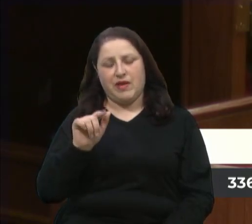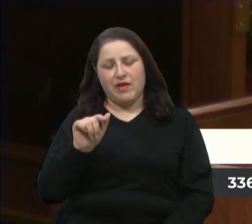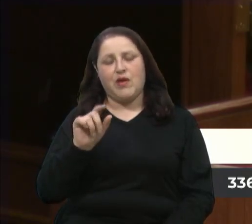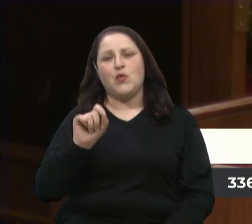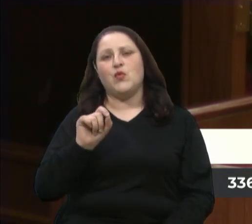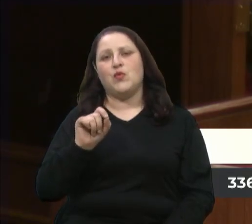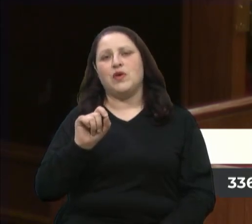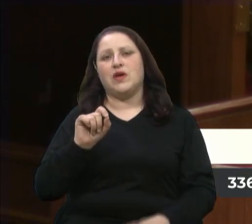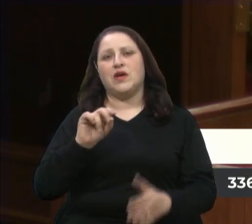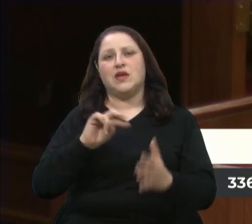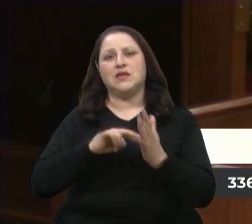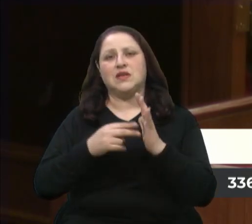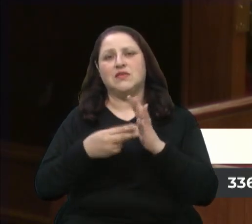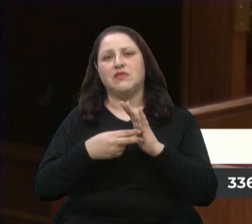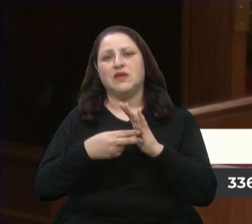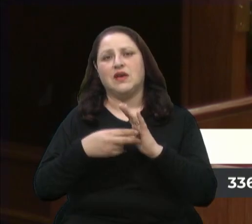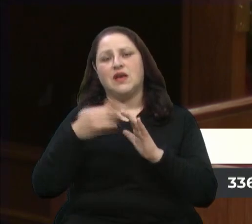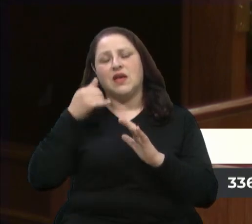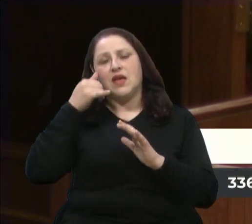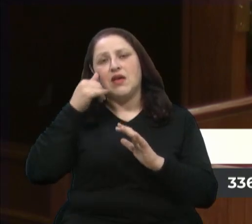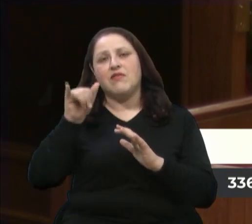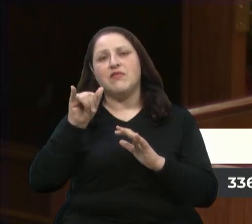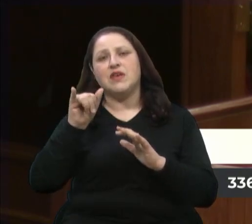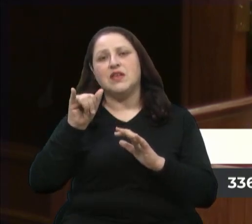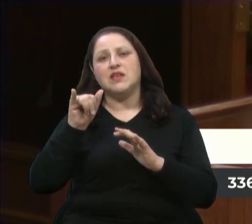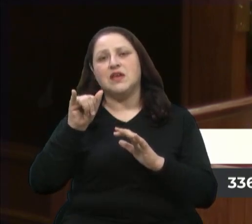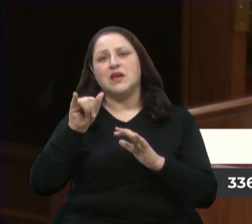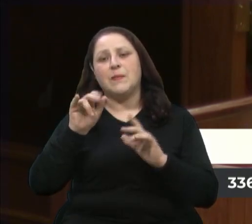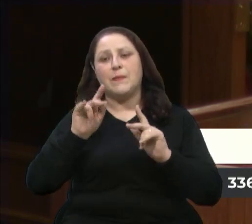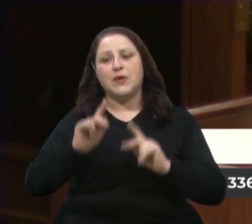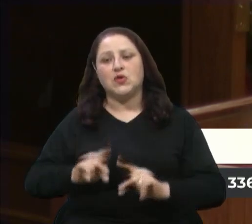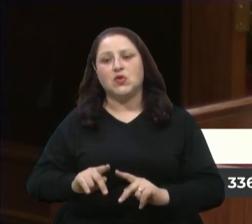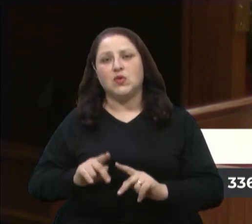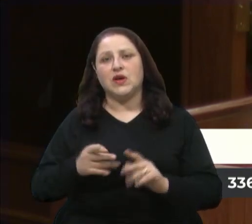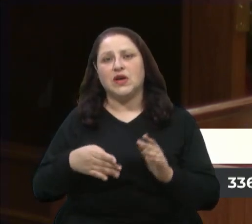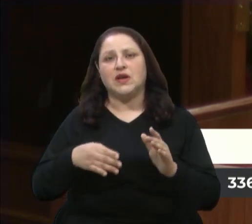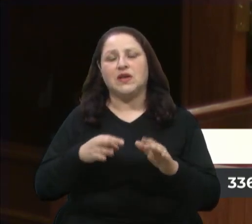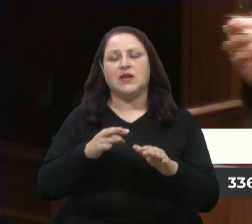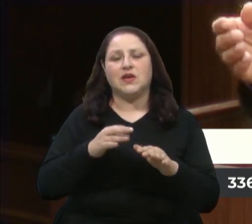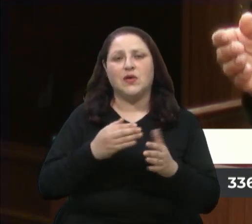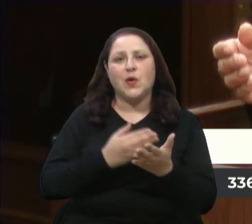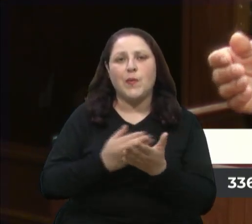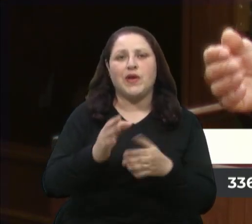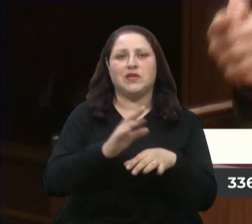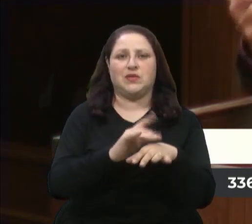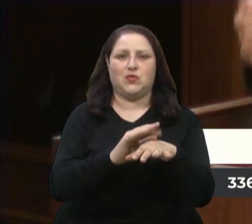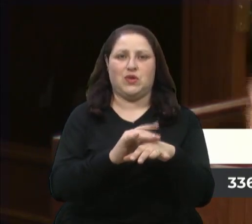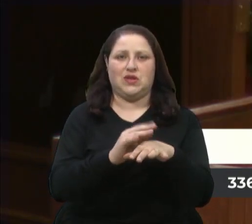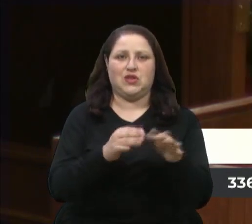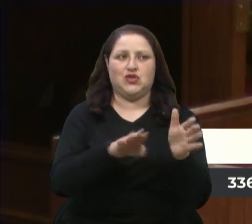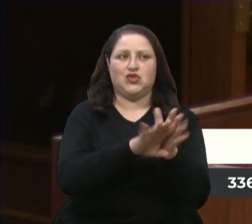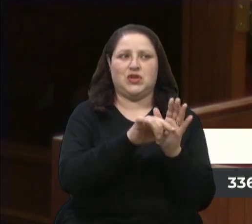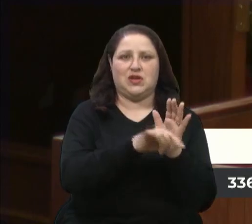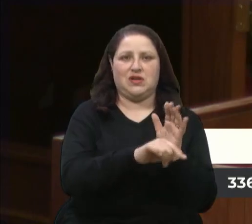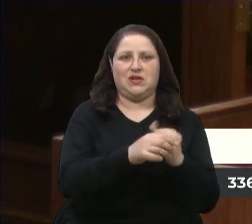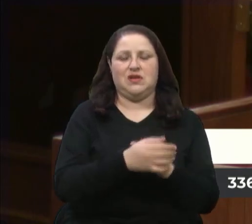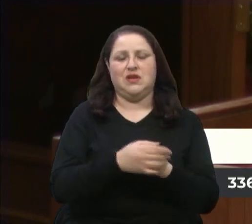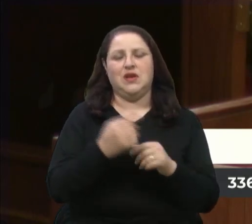pessoas chegar até lá, que depois que elas chegar ali fica mais difícil, né, para elas